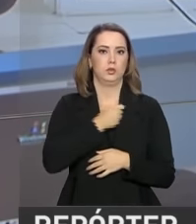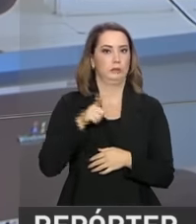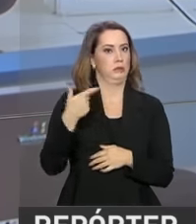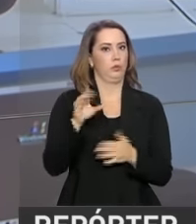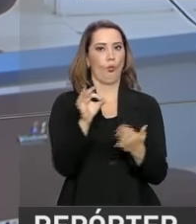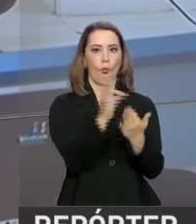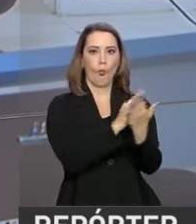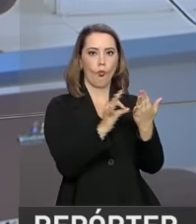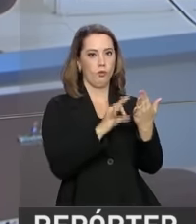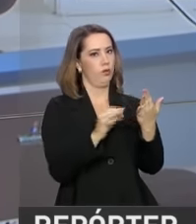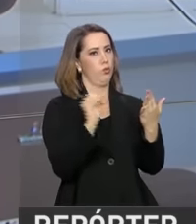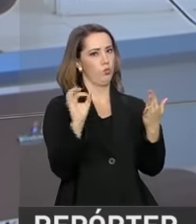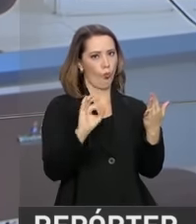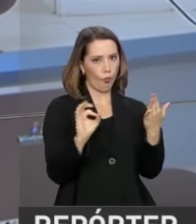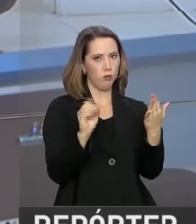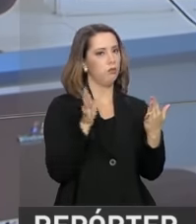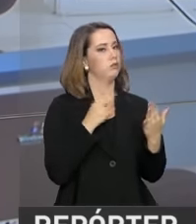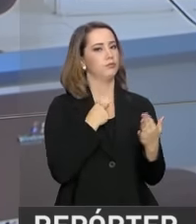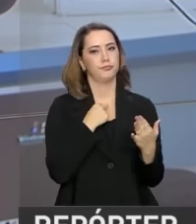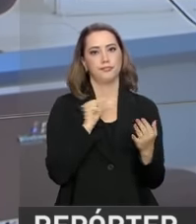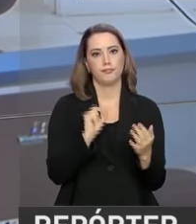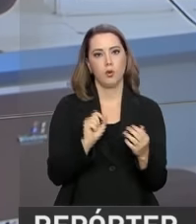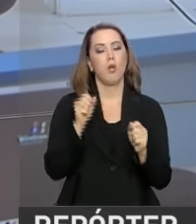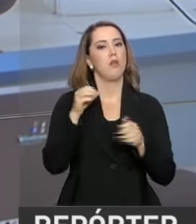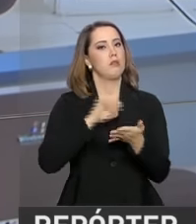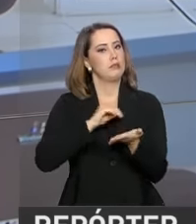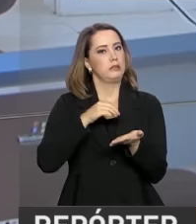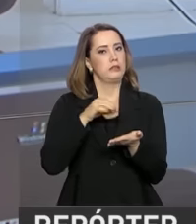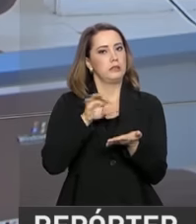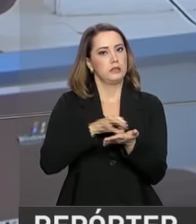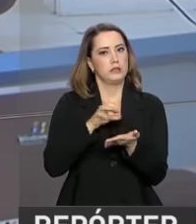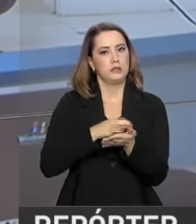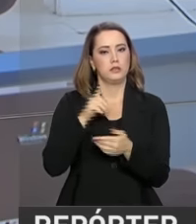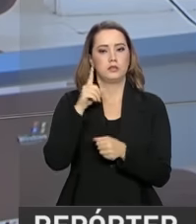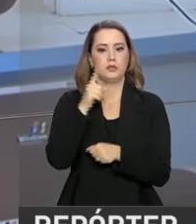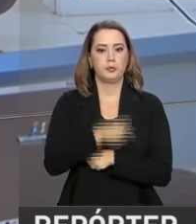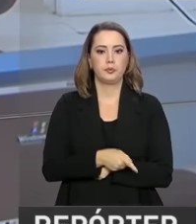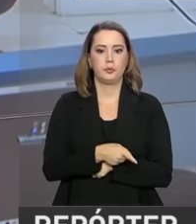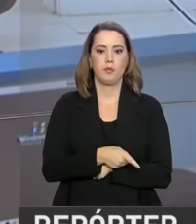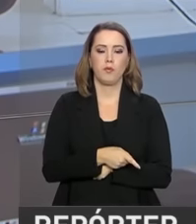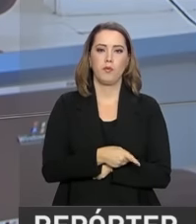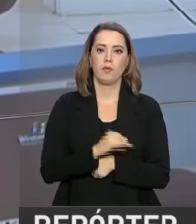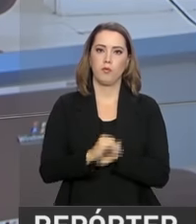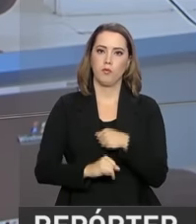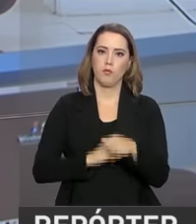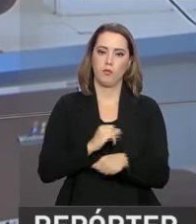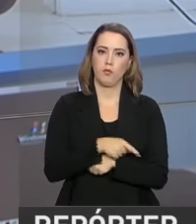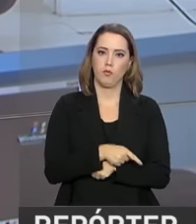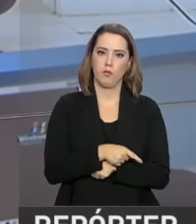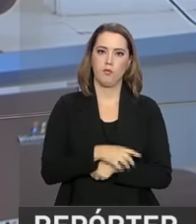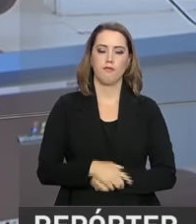zerado a redação para fazer a inscrição basta acessar siteprouni.mec.gov.br